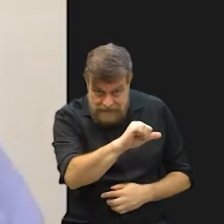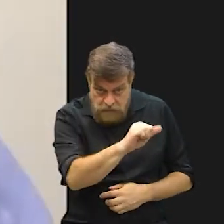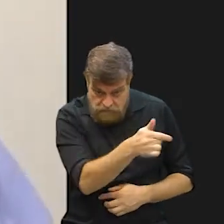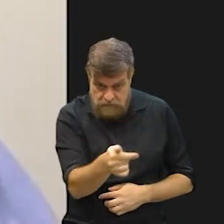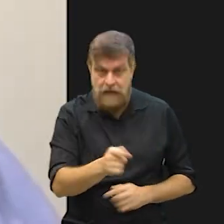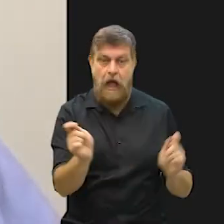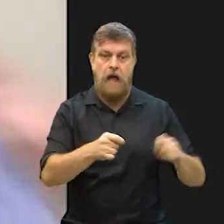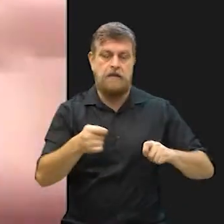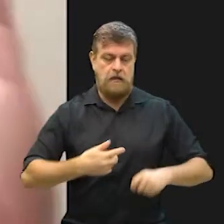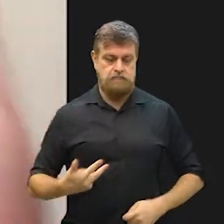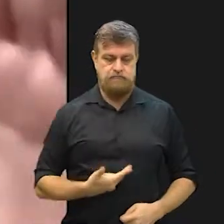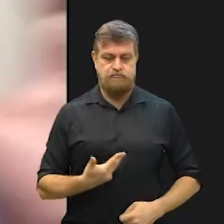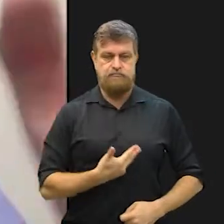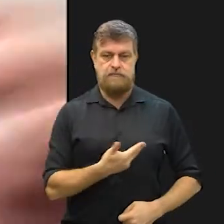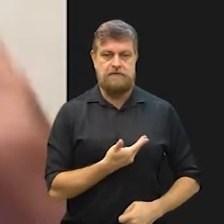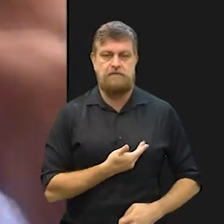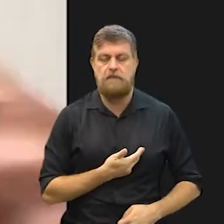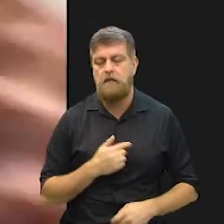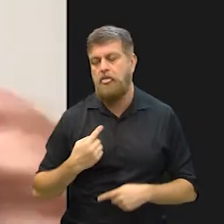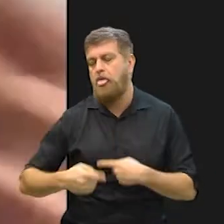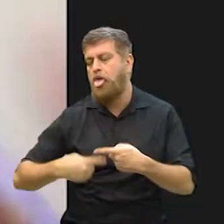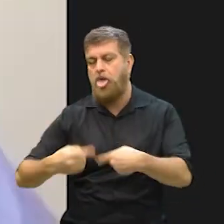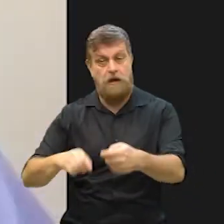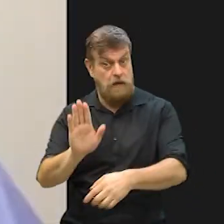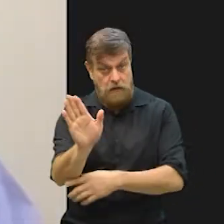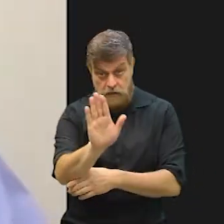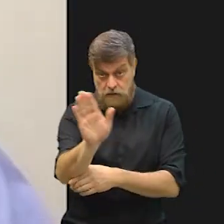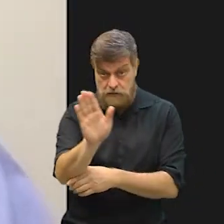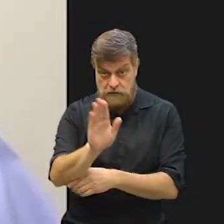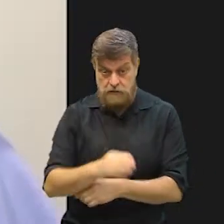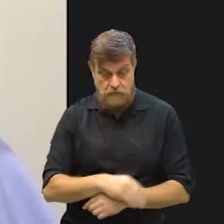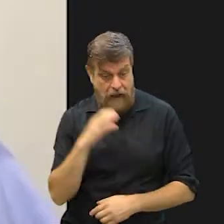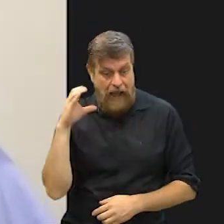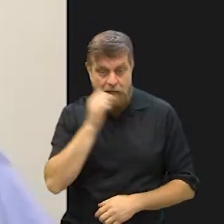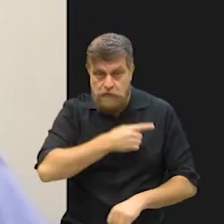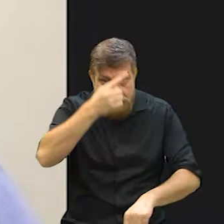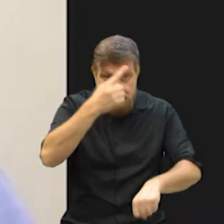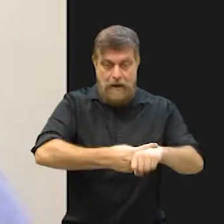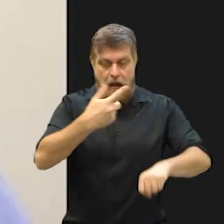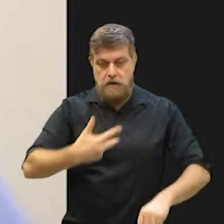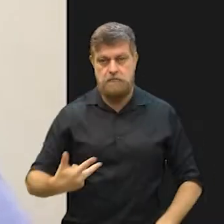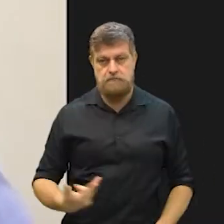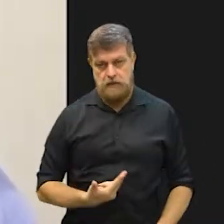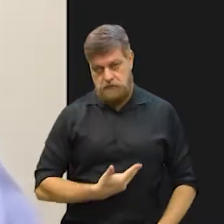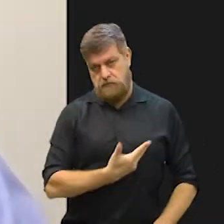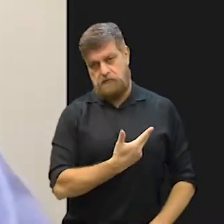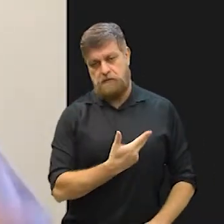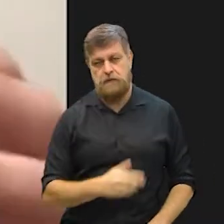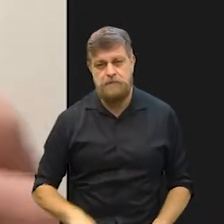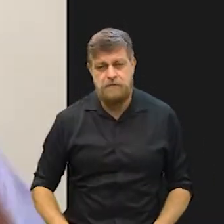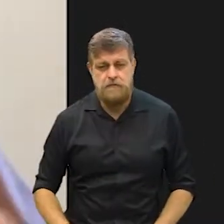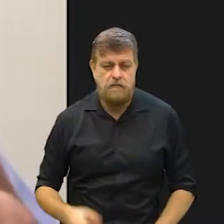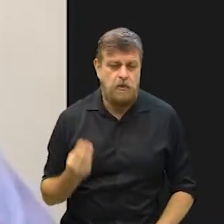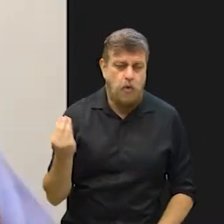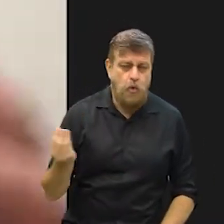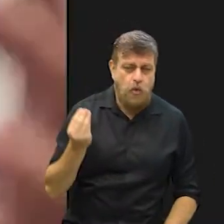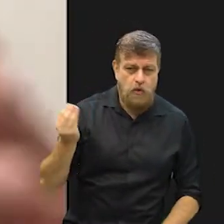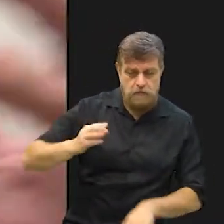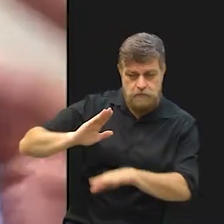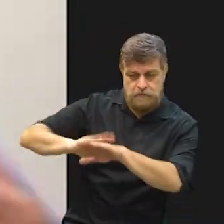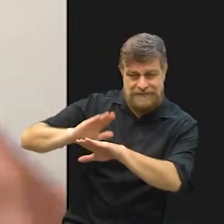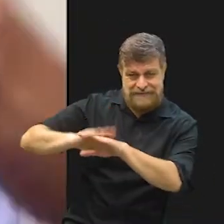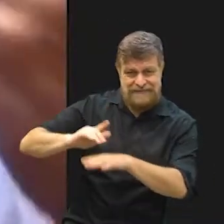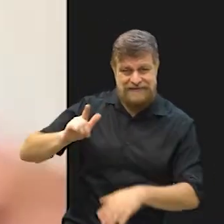semana seguinte, tá? Não fica enrolando, tá? E aí, como é que a gente faz, tá?